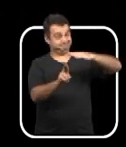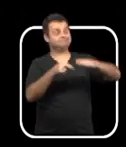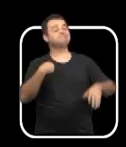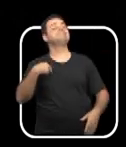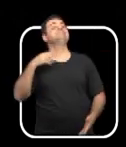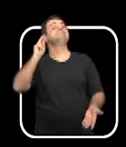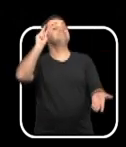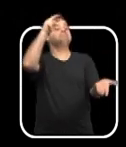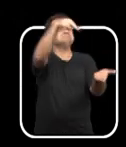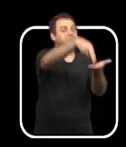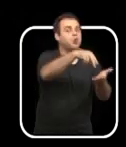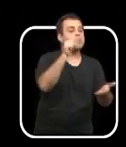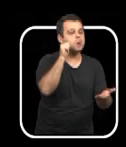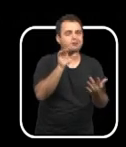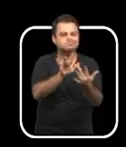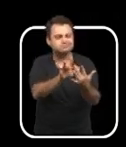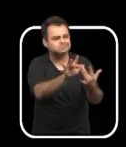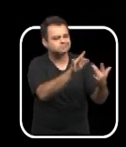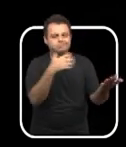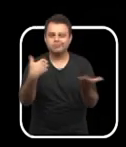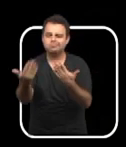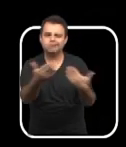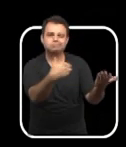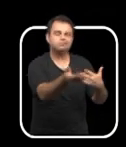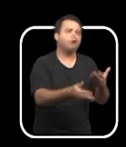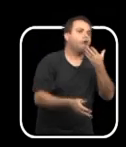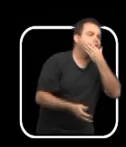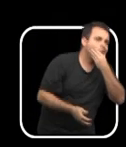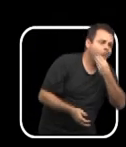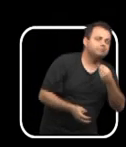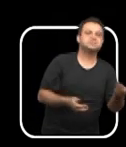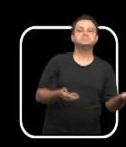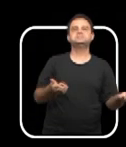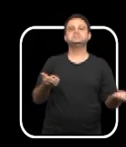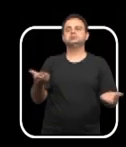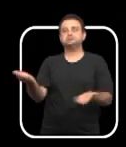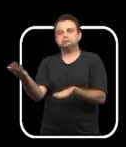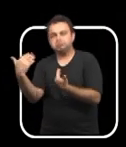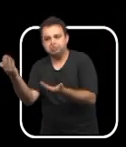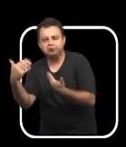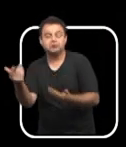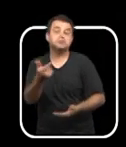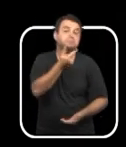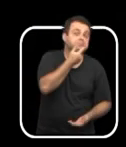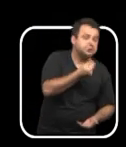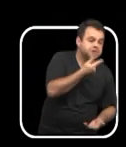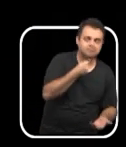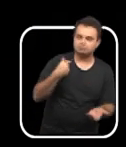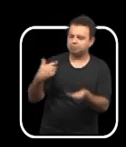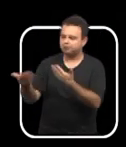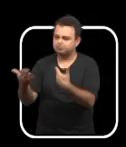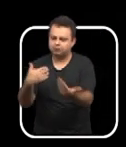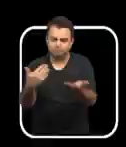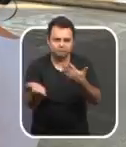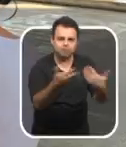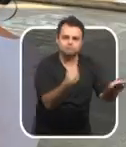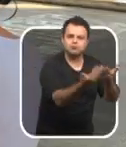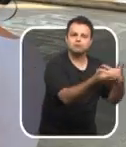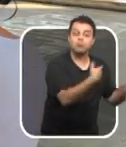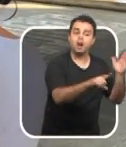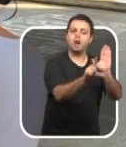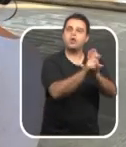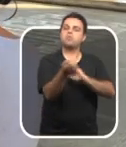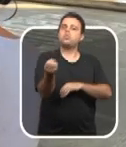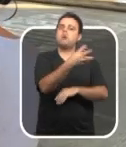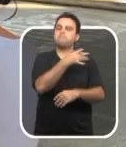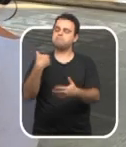eu tive contato com as mulheres, conversei com mulheres, com homens, com meninas, com meninos, com jovens, para falar sobre essa